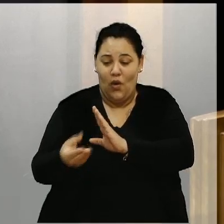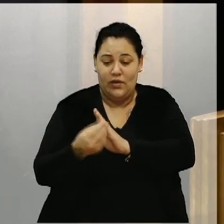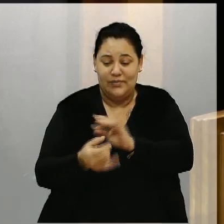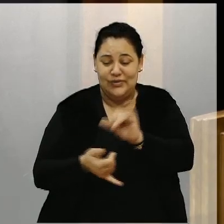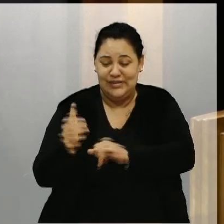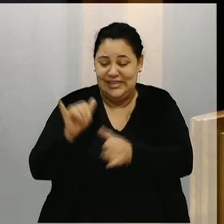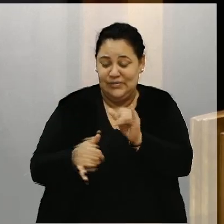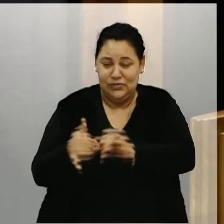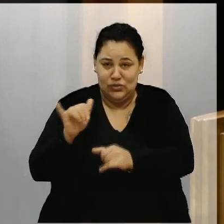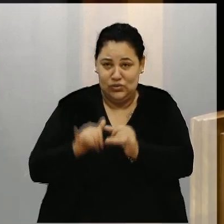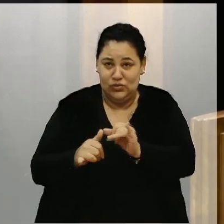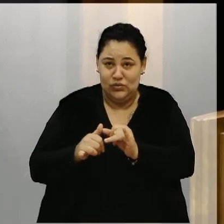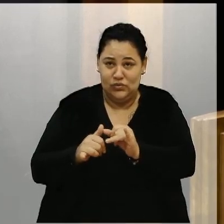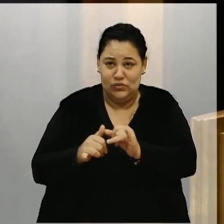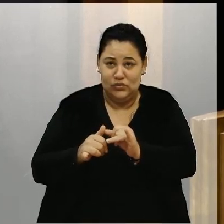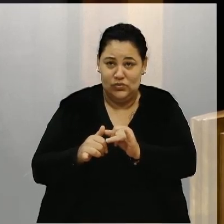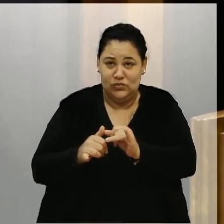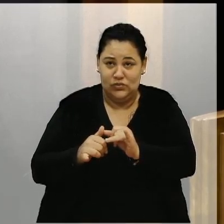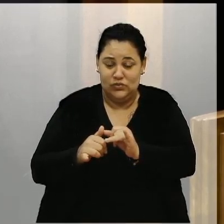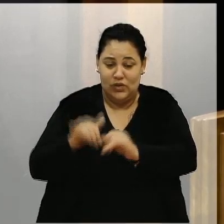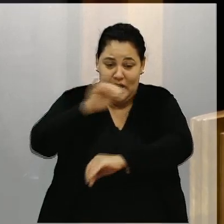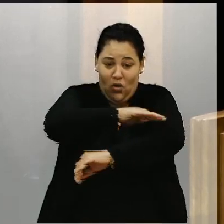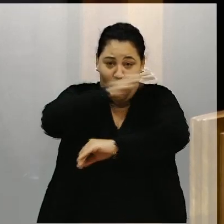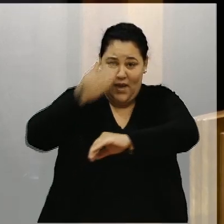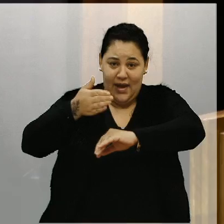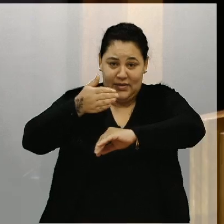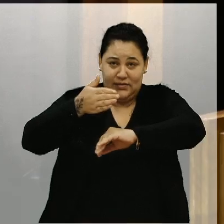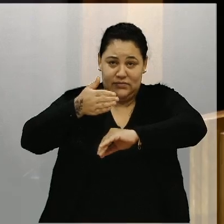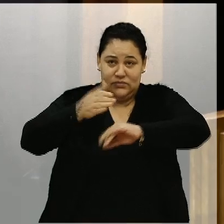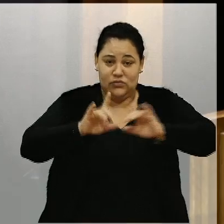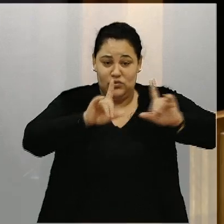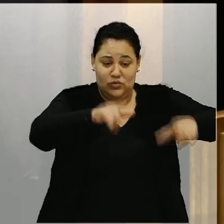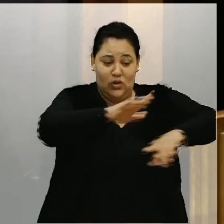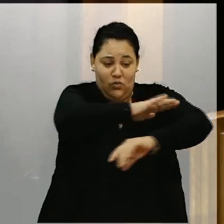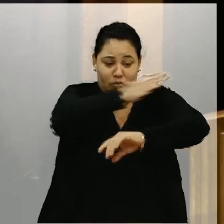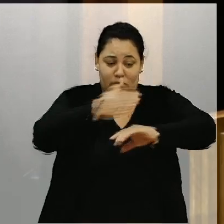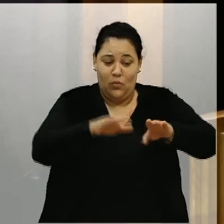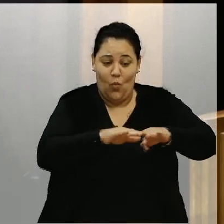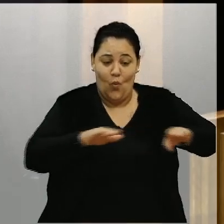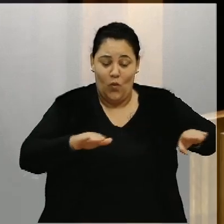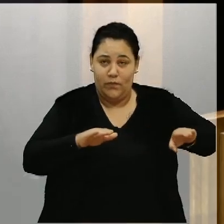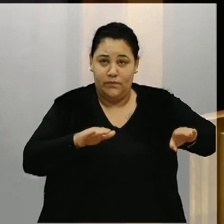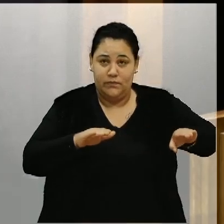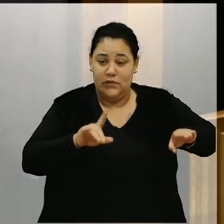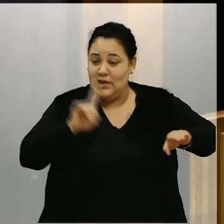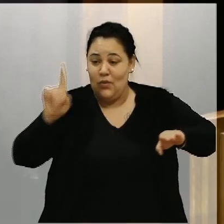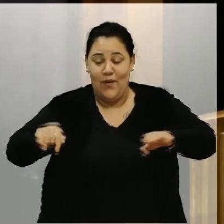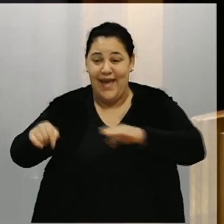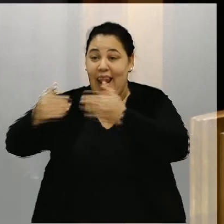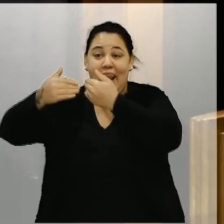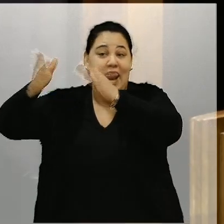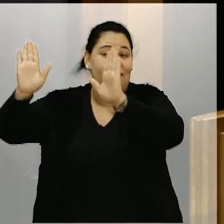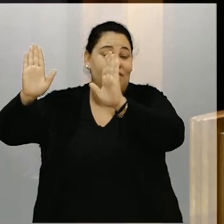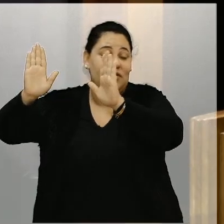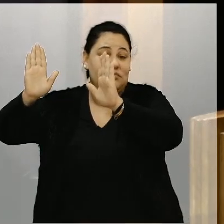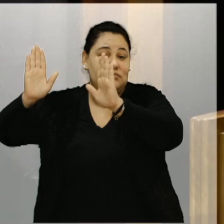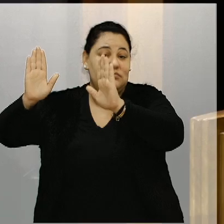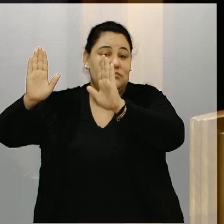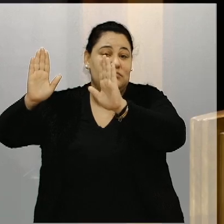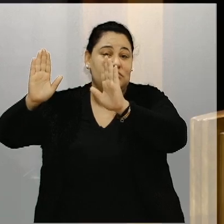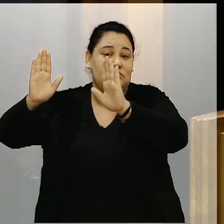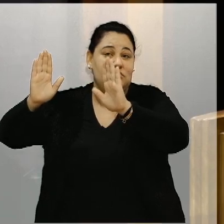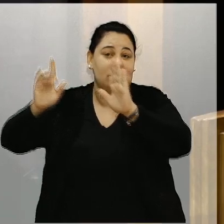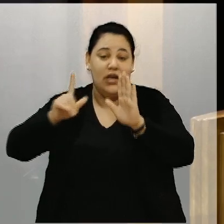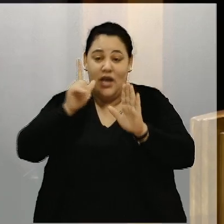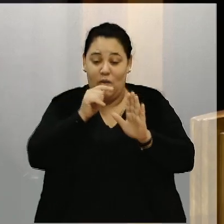acima, abre aspas, aquela coberta, pavilhão coberto com o piso onde faz o transbordo, não ao ar livre. Essa é uma vertente